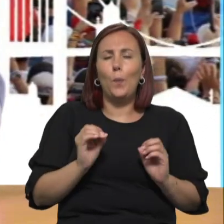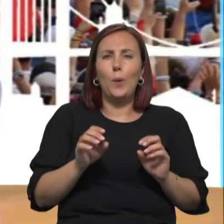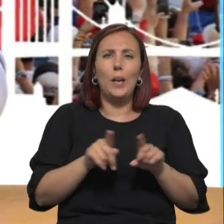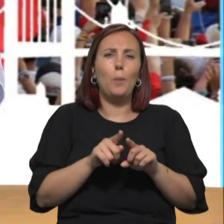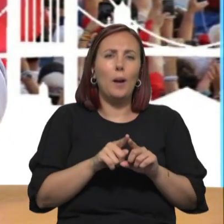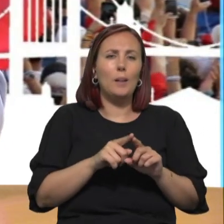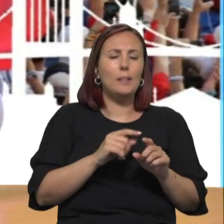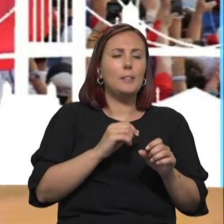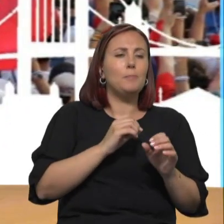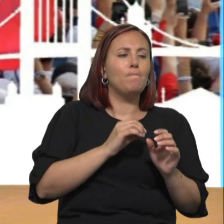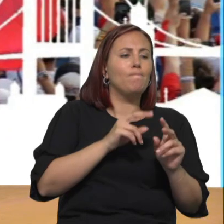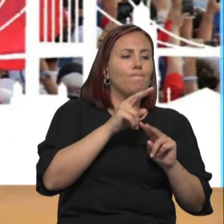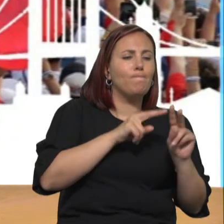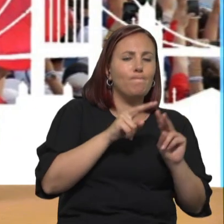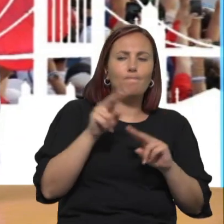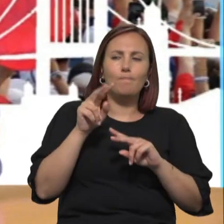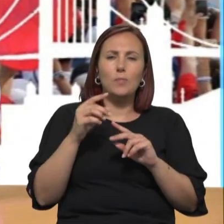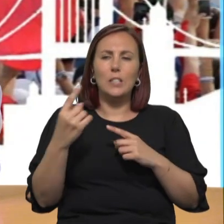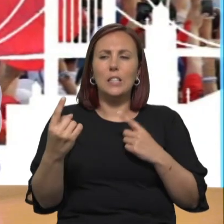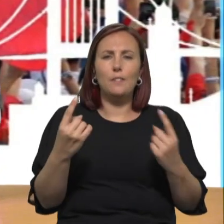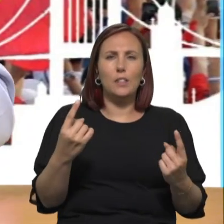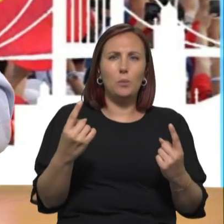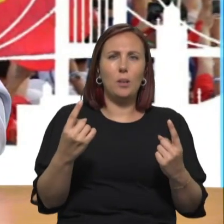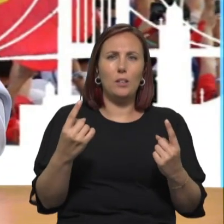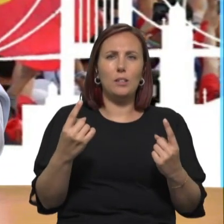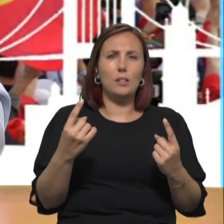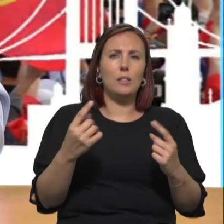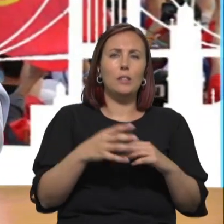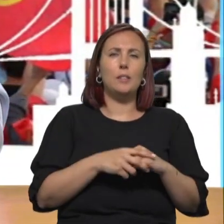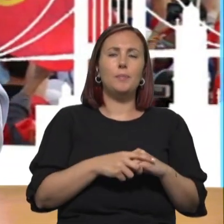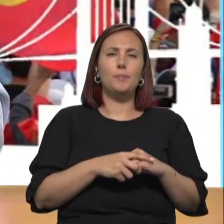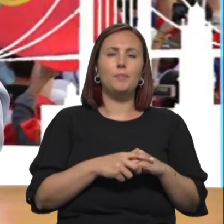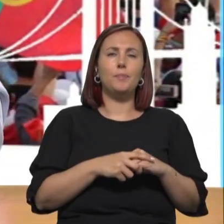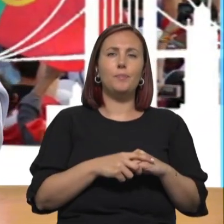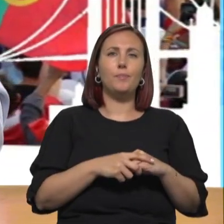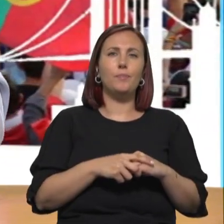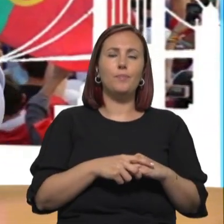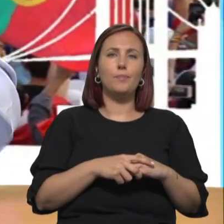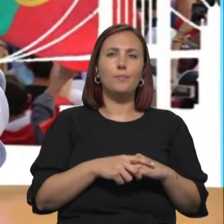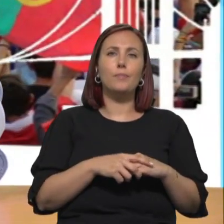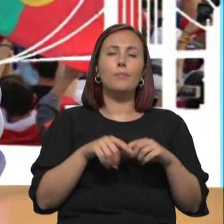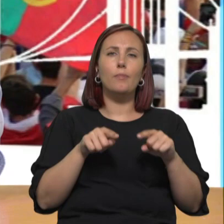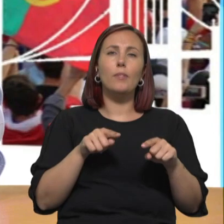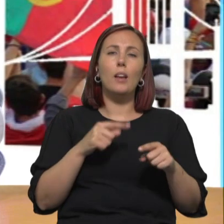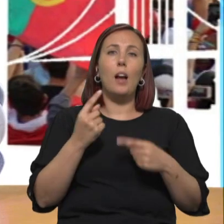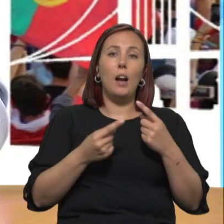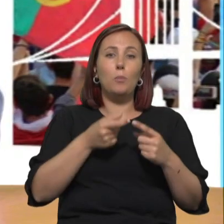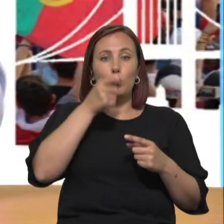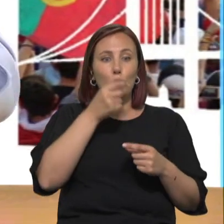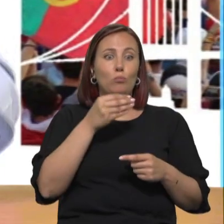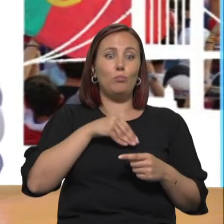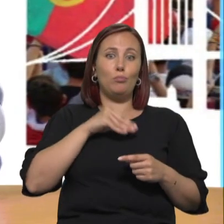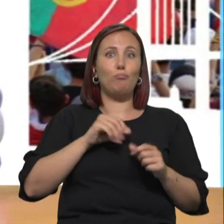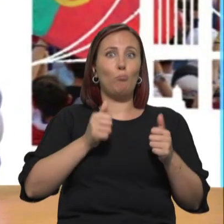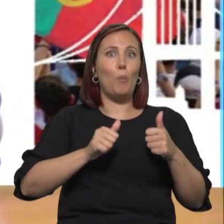do contacto individual trabalhador-empregador, não é? E aí há gente que ganha muito bem e há